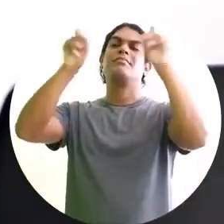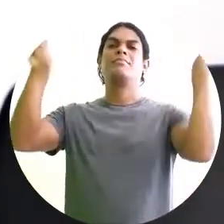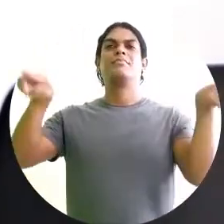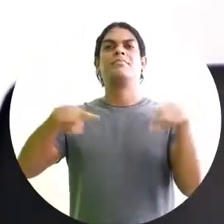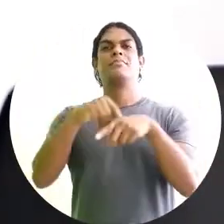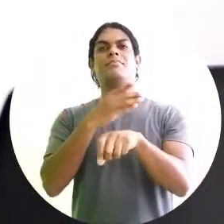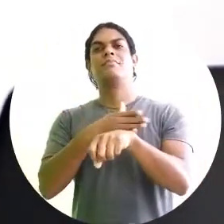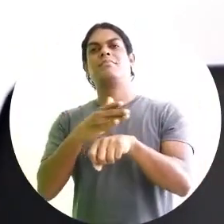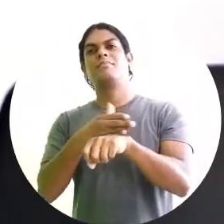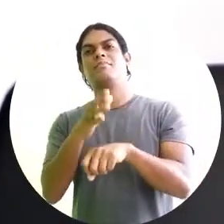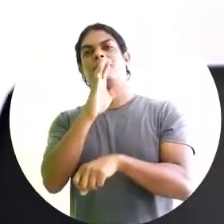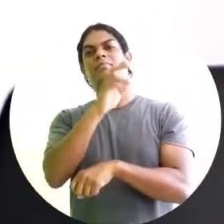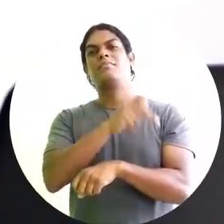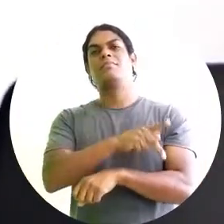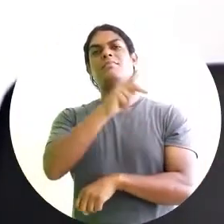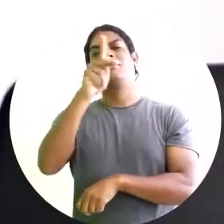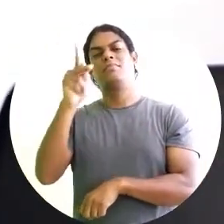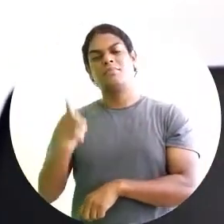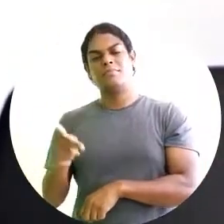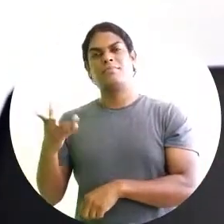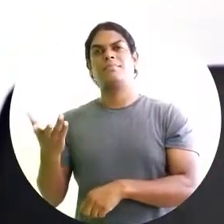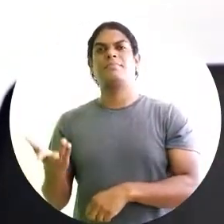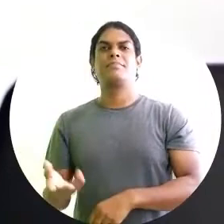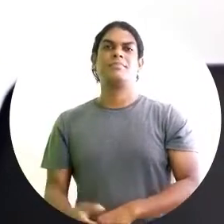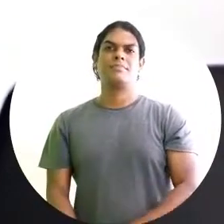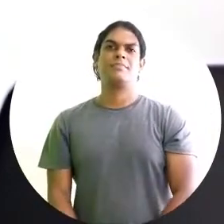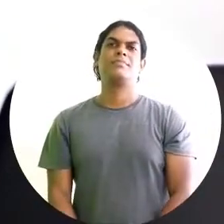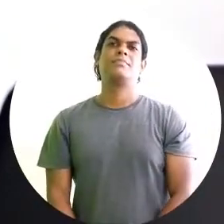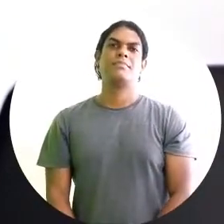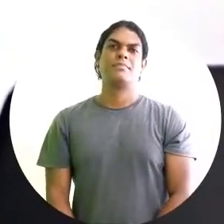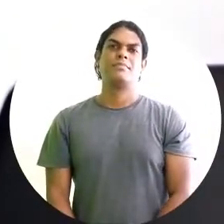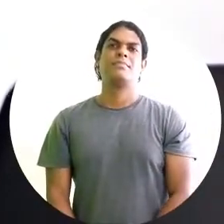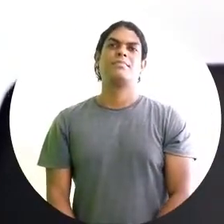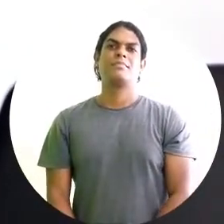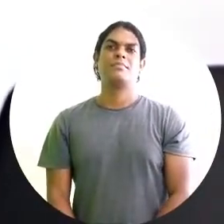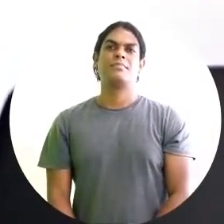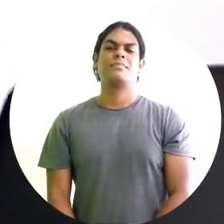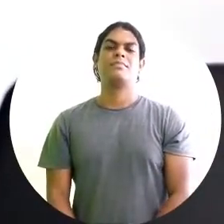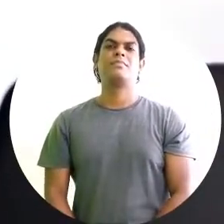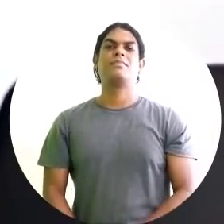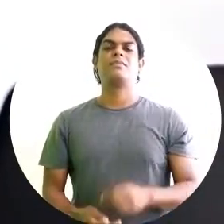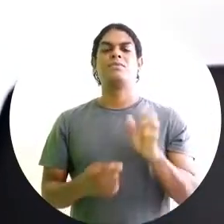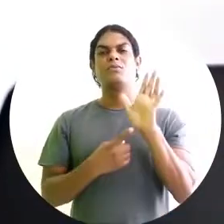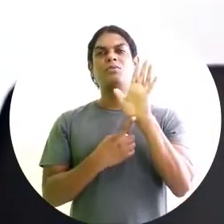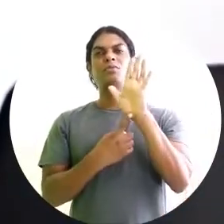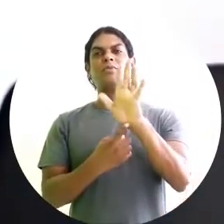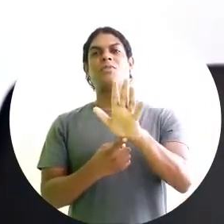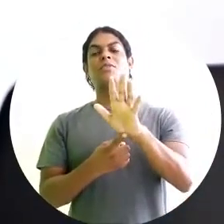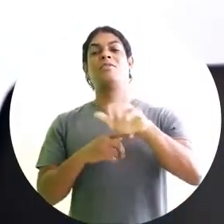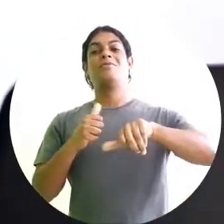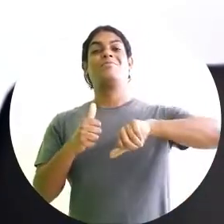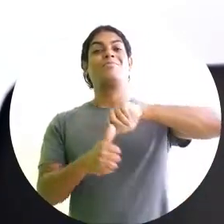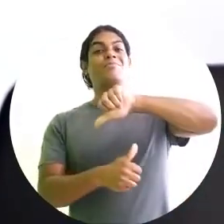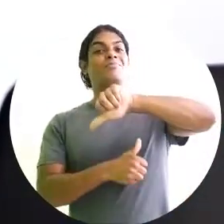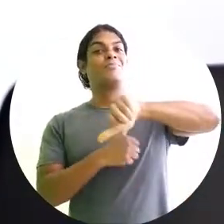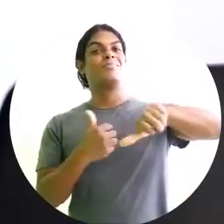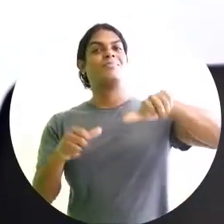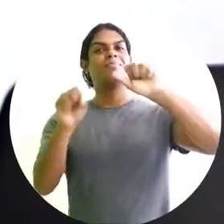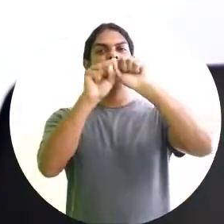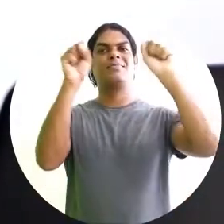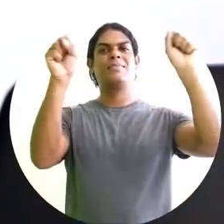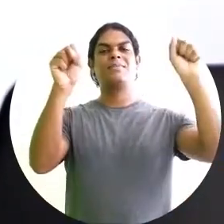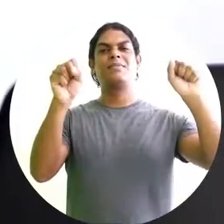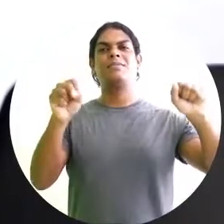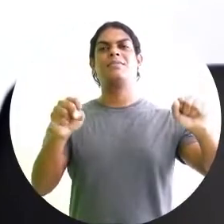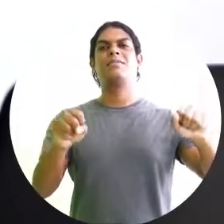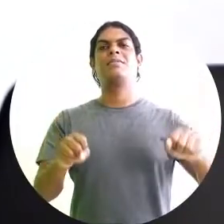à frente de um professor para receber o mesmo grau de informação ou conhecimento. Isso mostra, isso modifica